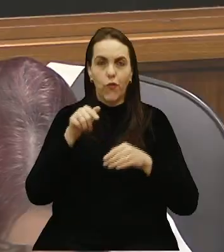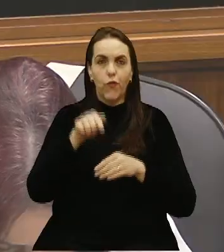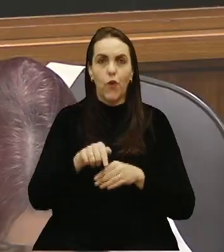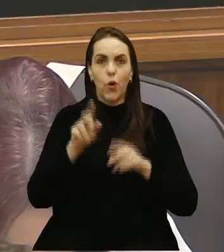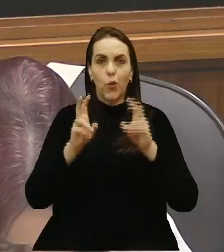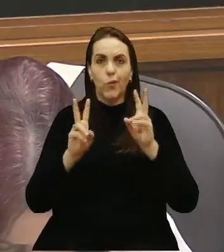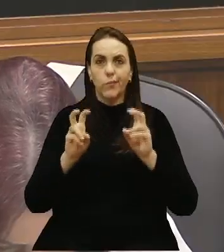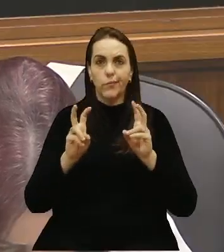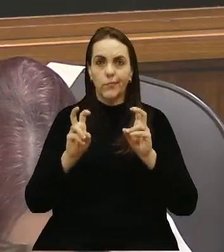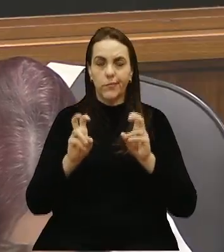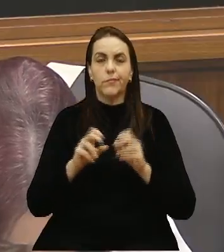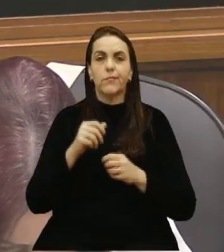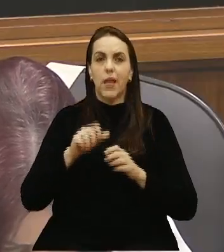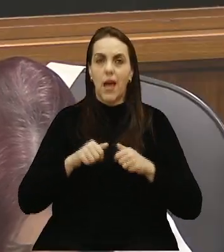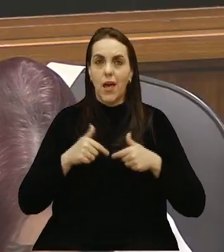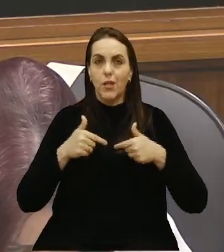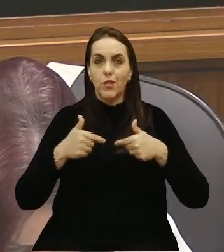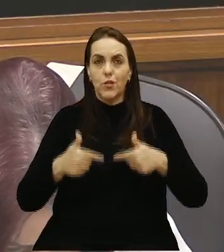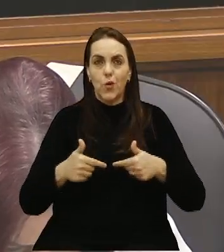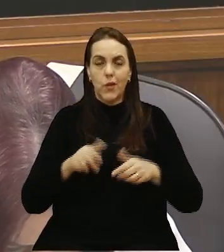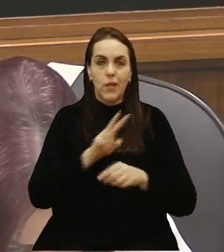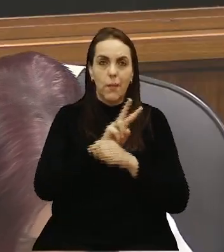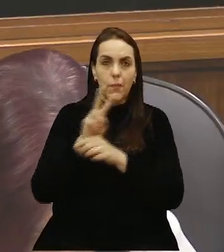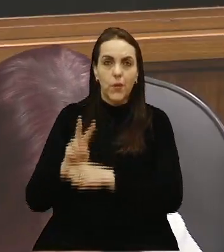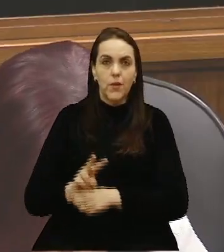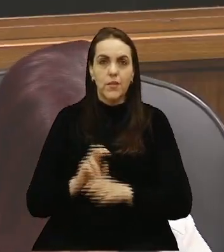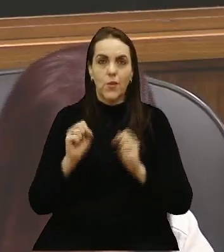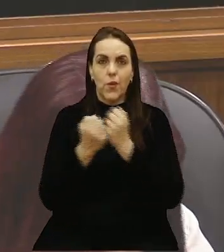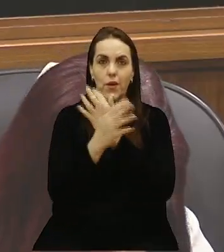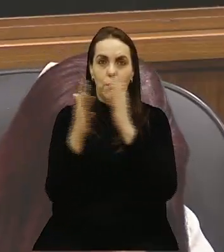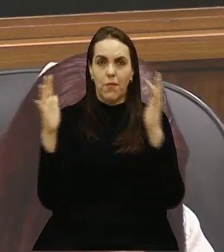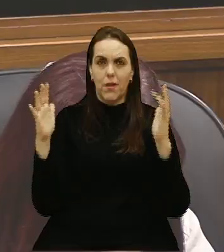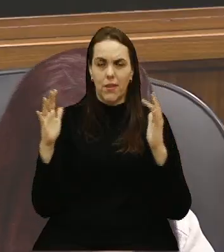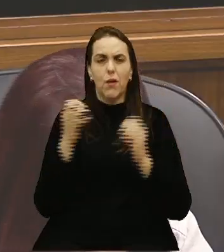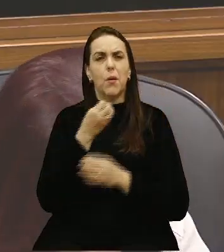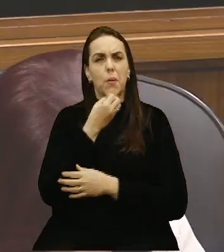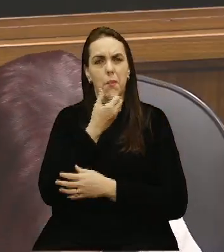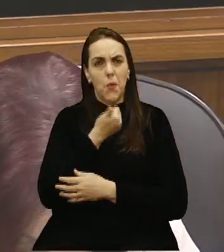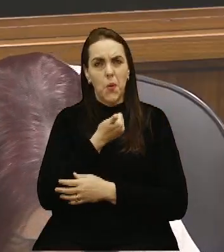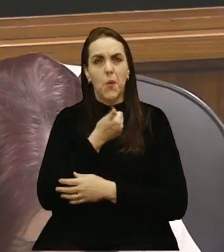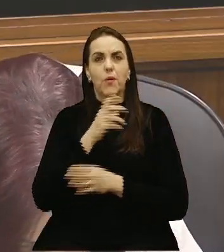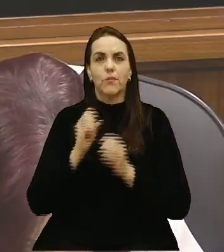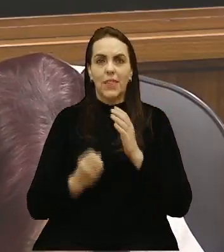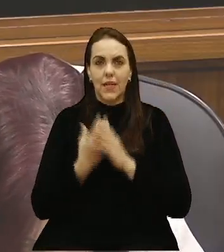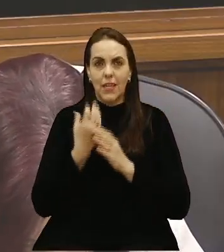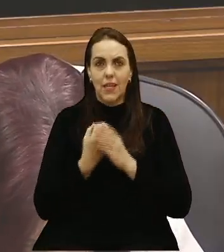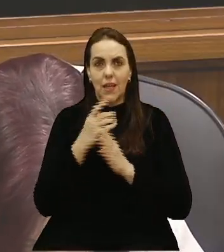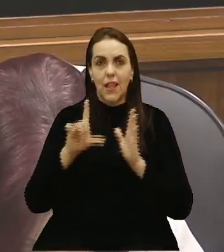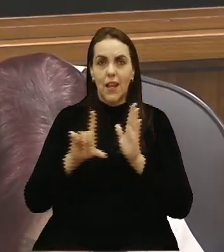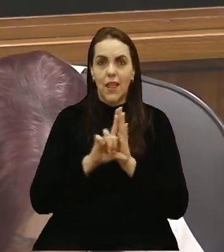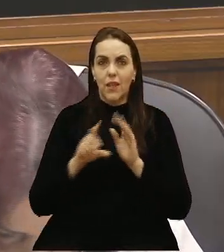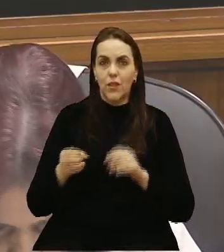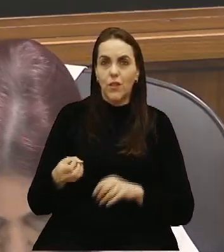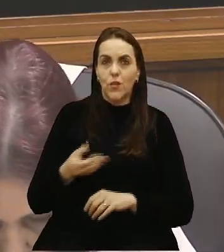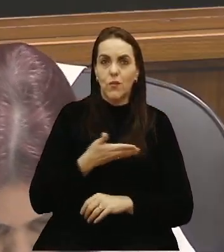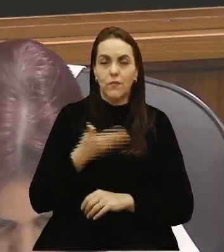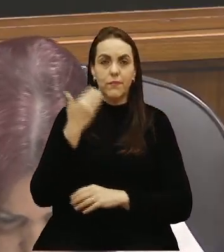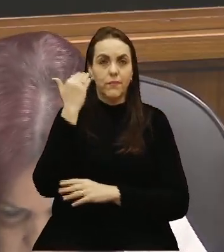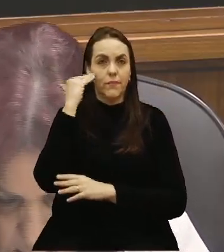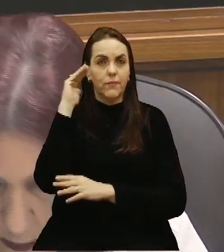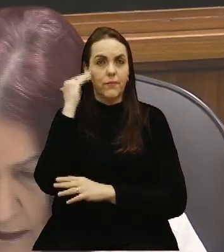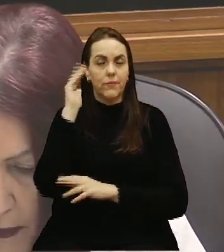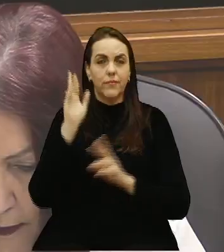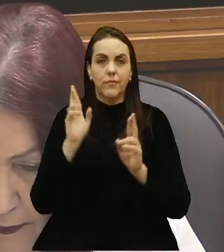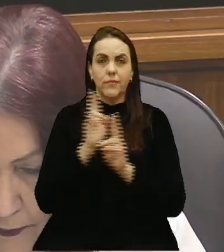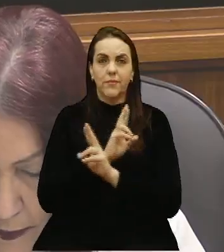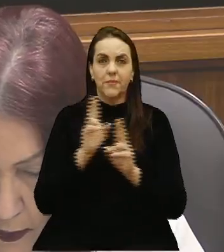nas nossas ações no que diz respeito à proteção ambiental. E que bom que se criam novas leis, que bom que se entende a nossa